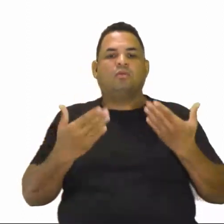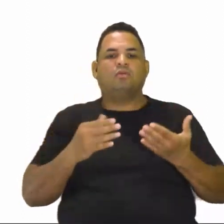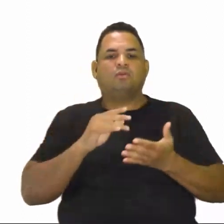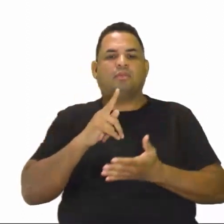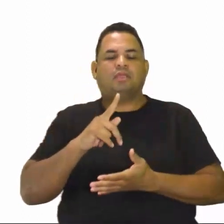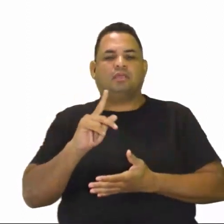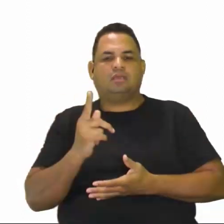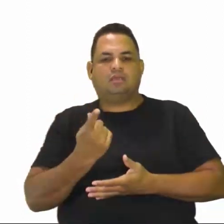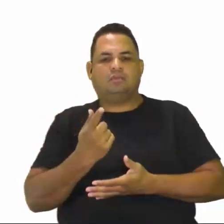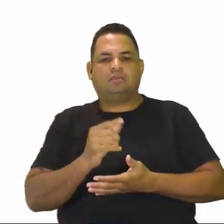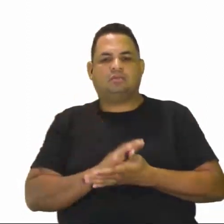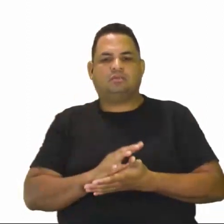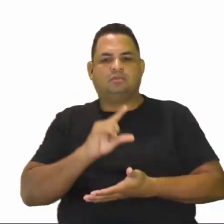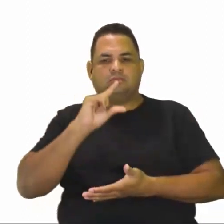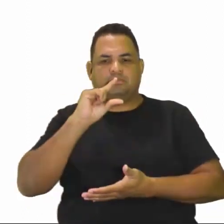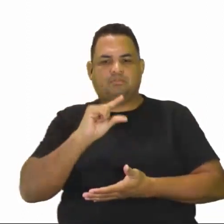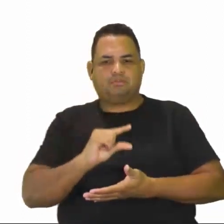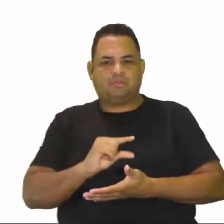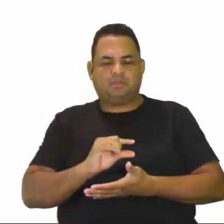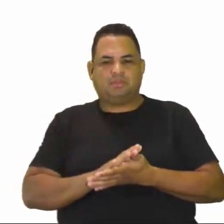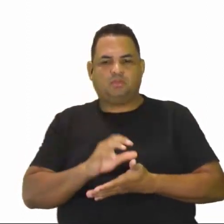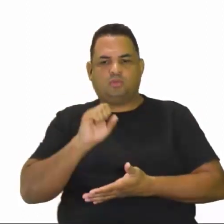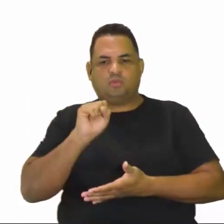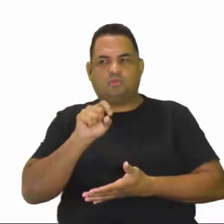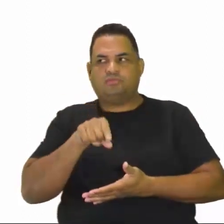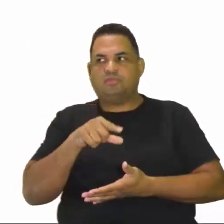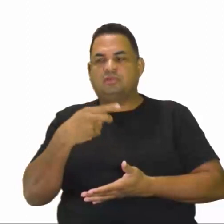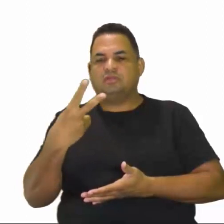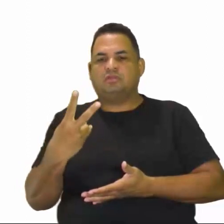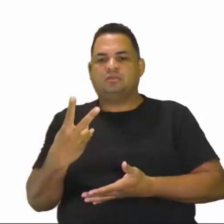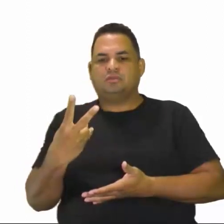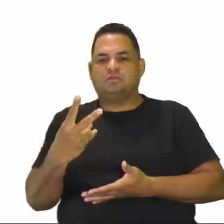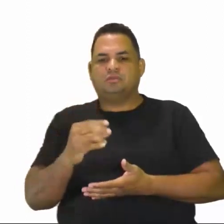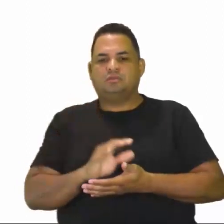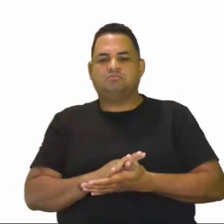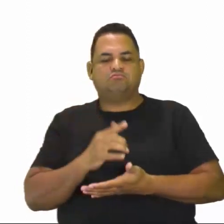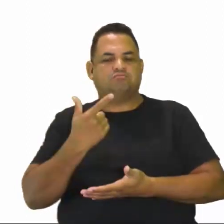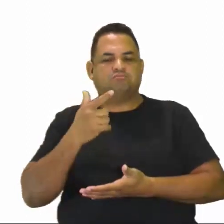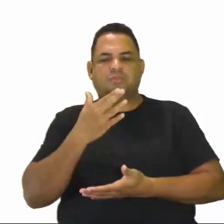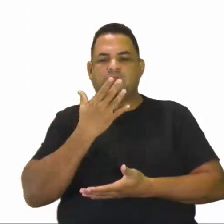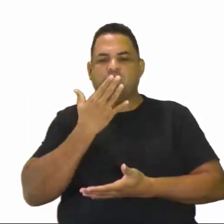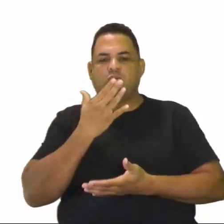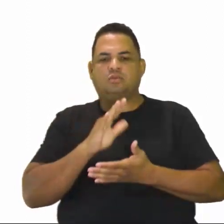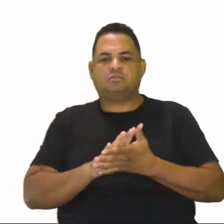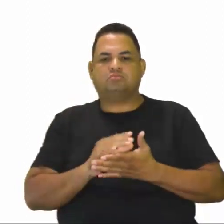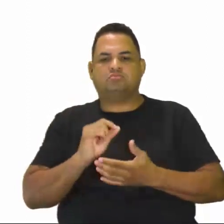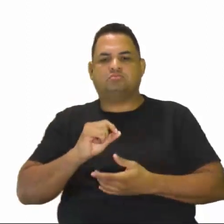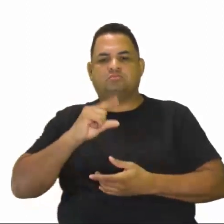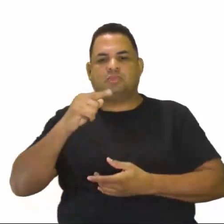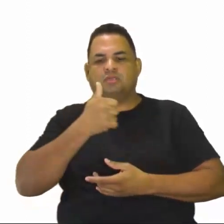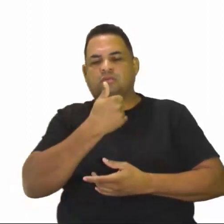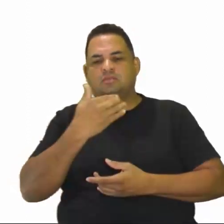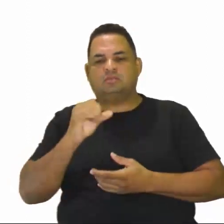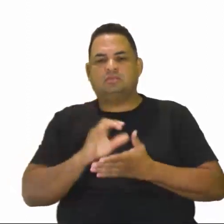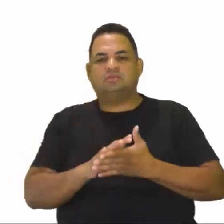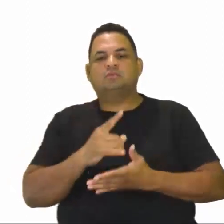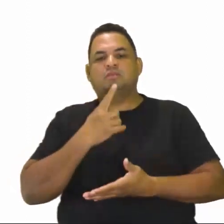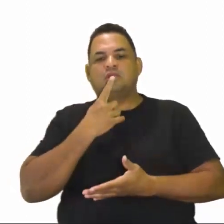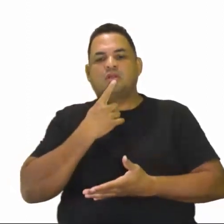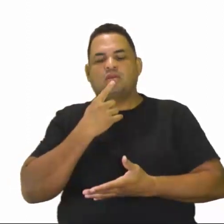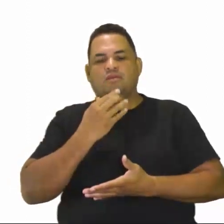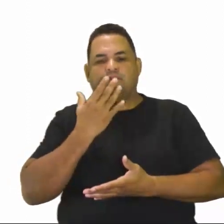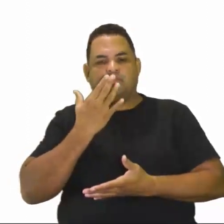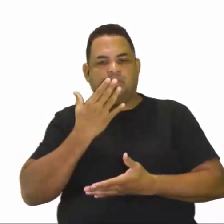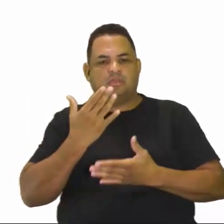o pH for menor que 8,2, ele é incolor. Quando for maior que 10, é